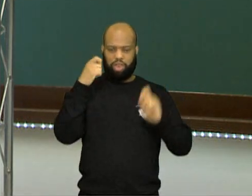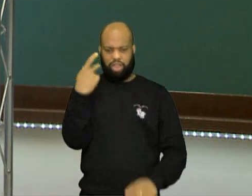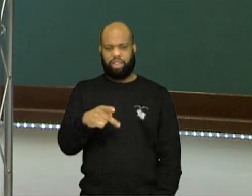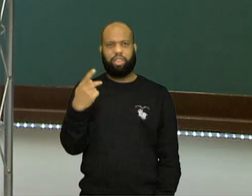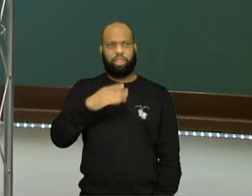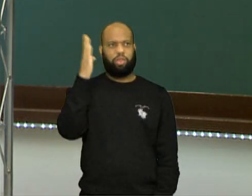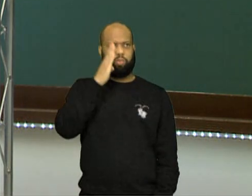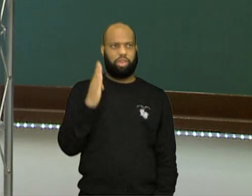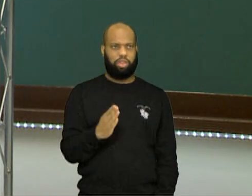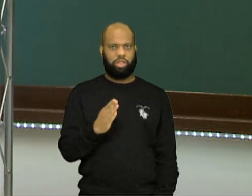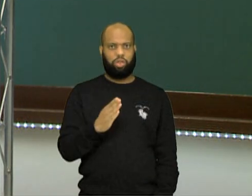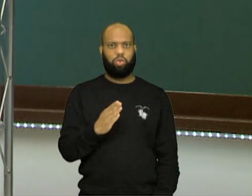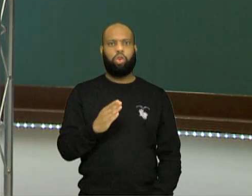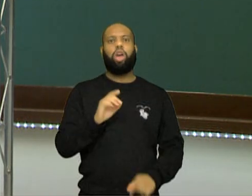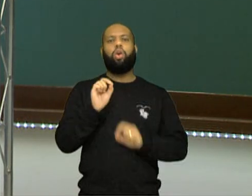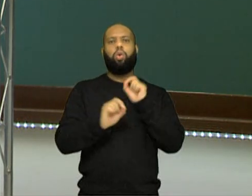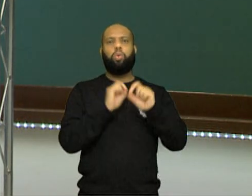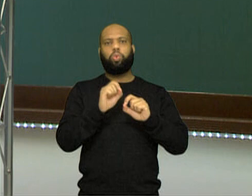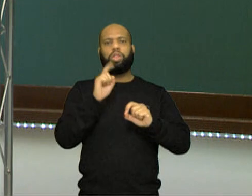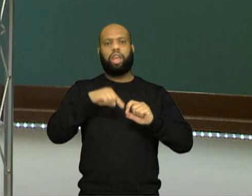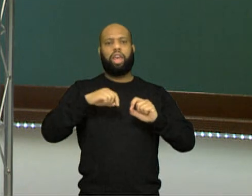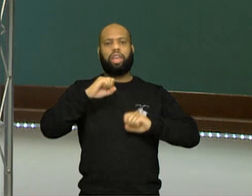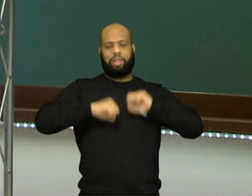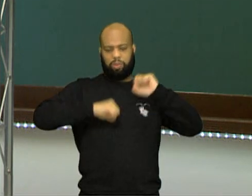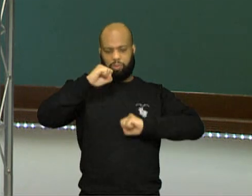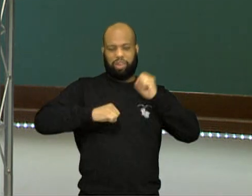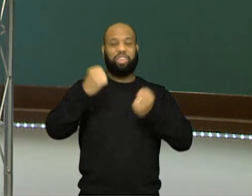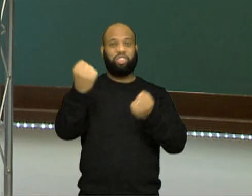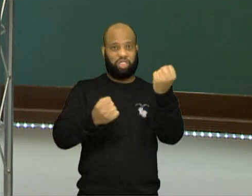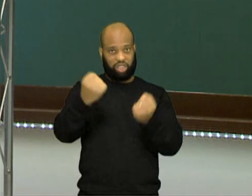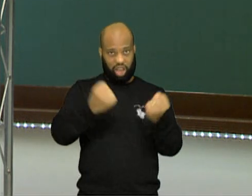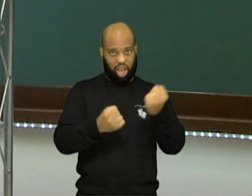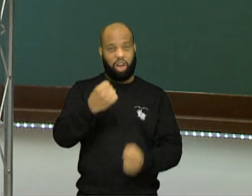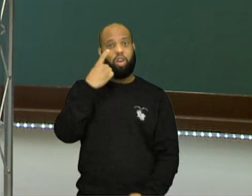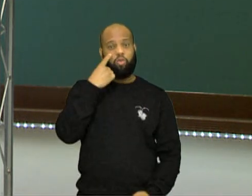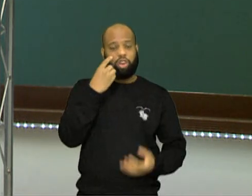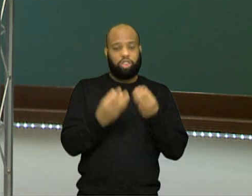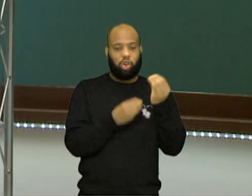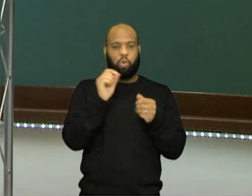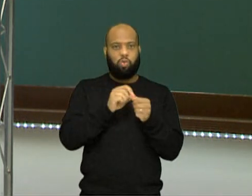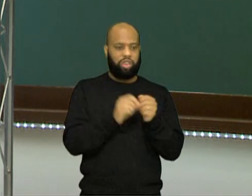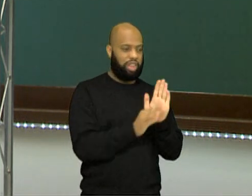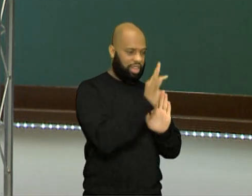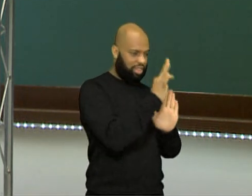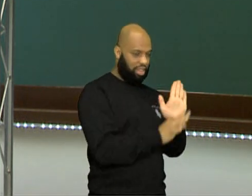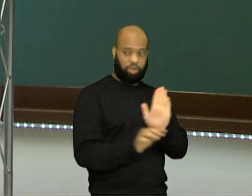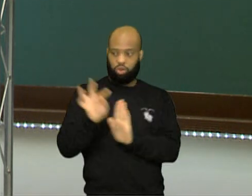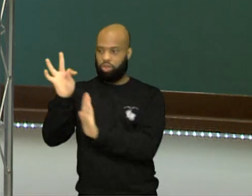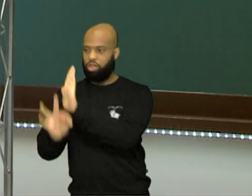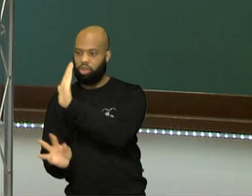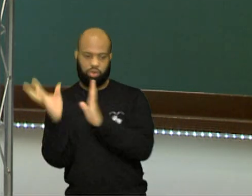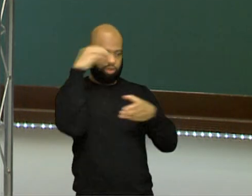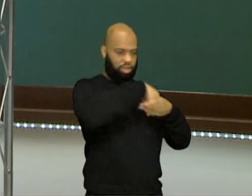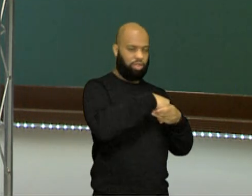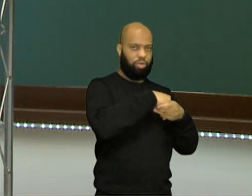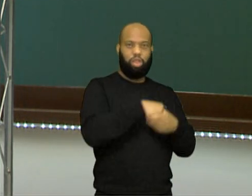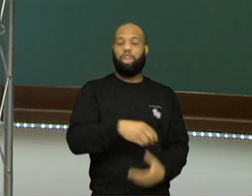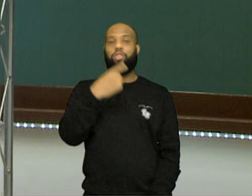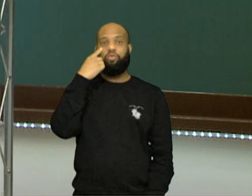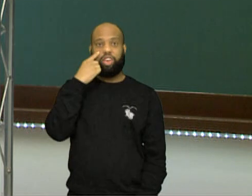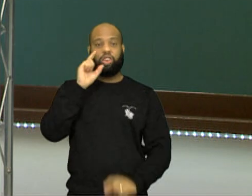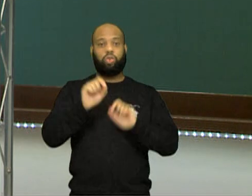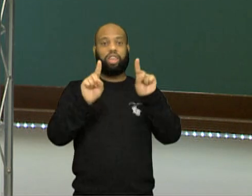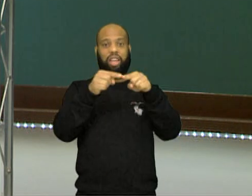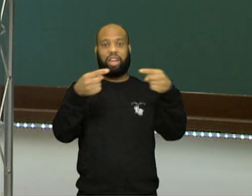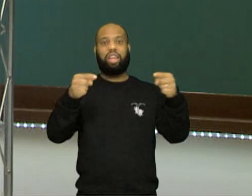Brasil, né, uma fabricante de veículos. Vejam só como ela fez a intertextualidade, essa fabricante, com a letra do